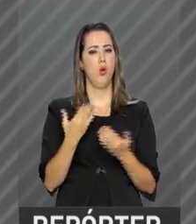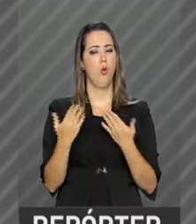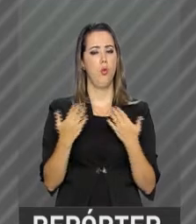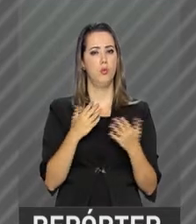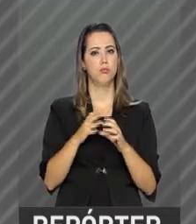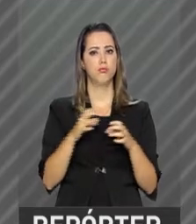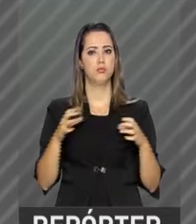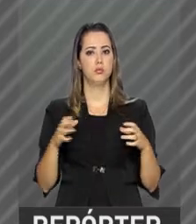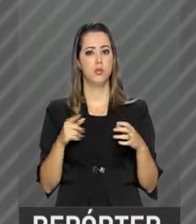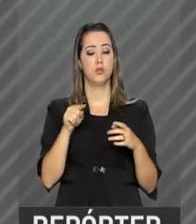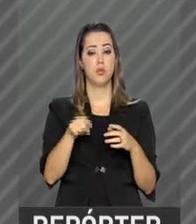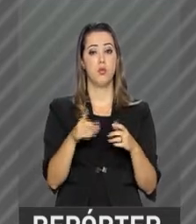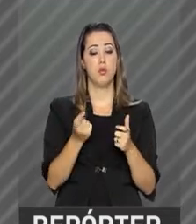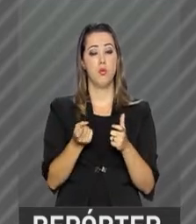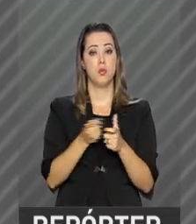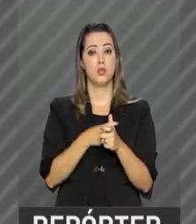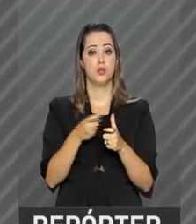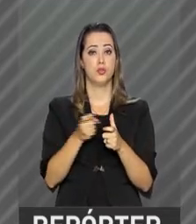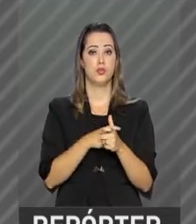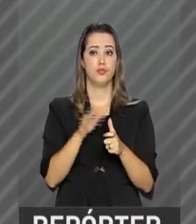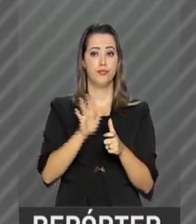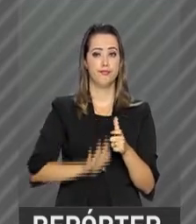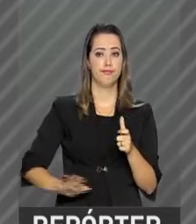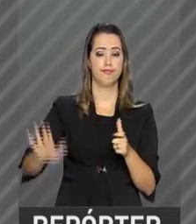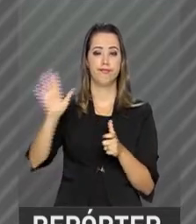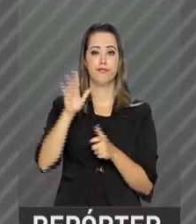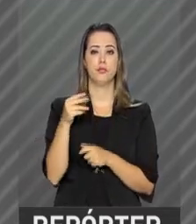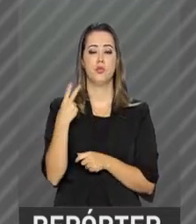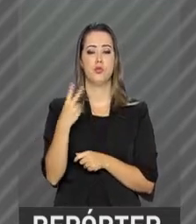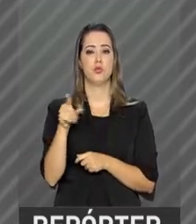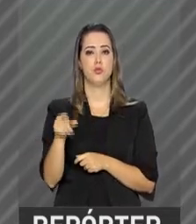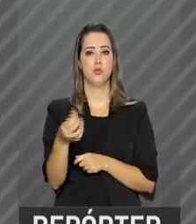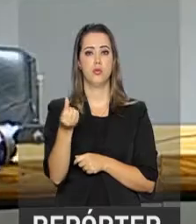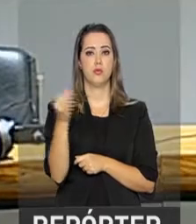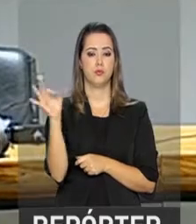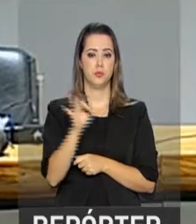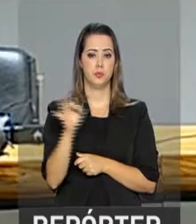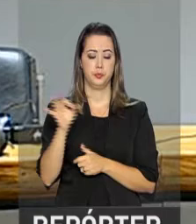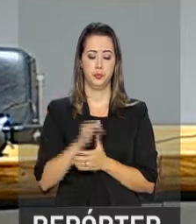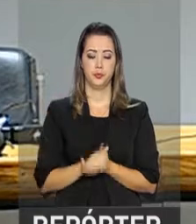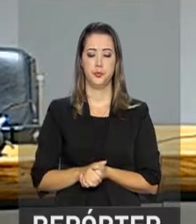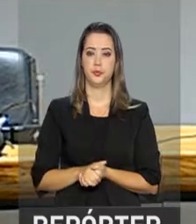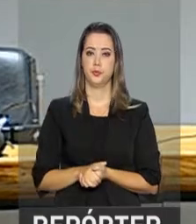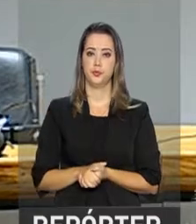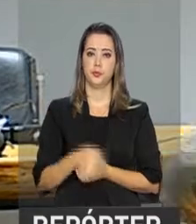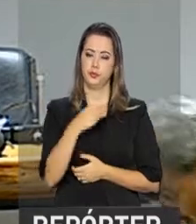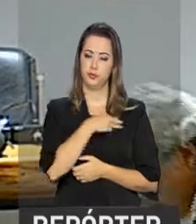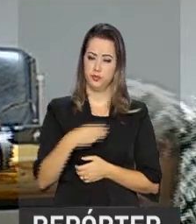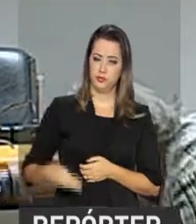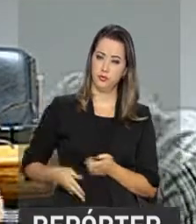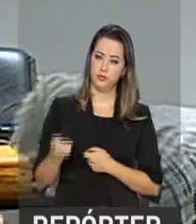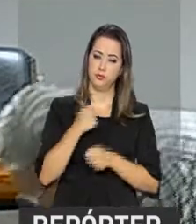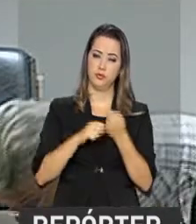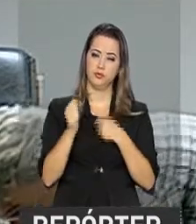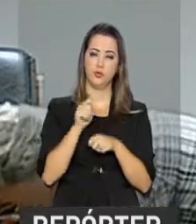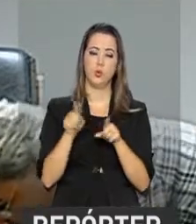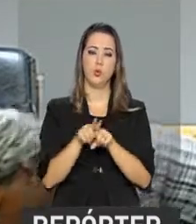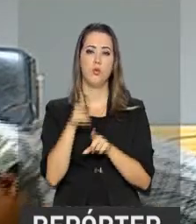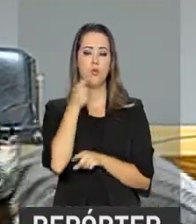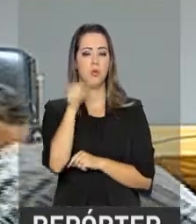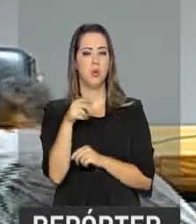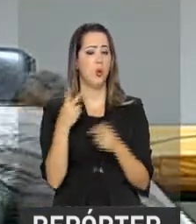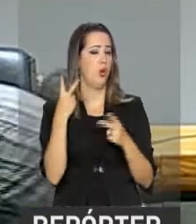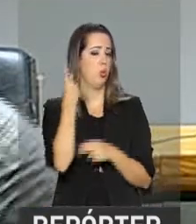quanto o déficit primário do governo geral de 2,6 por cento o ministro henrique meirelles disse que é uma avaliação normal